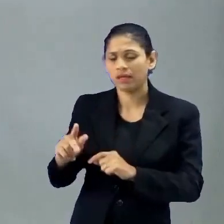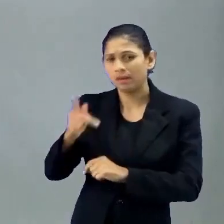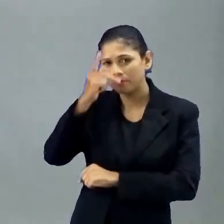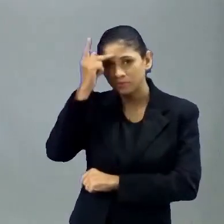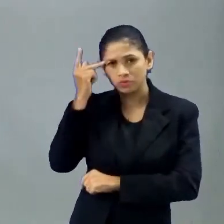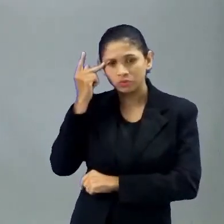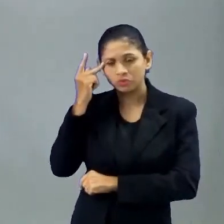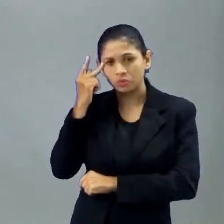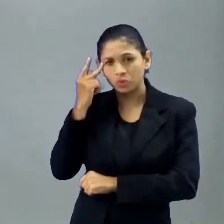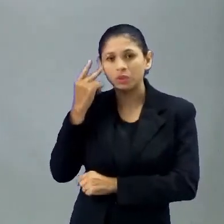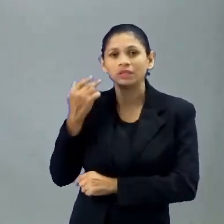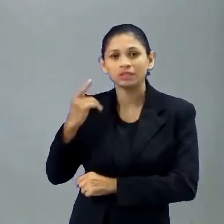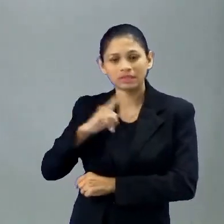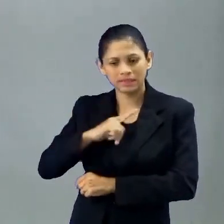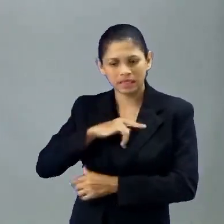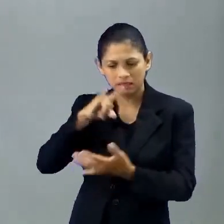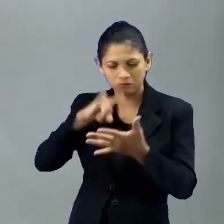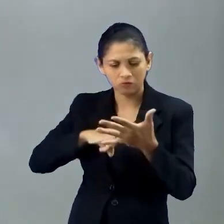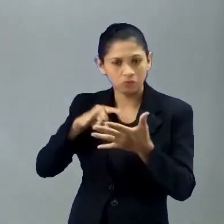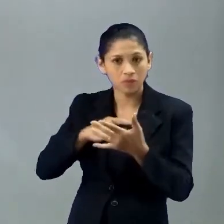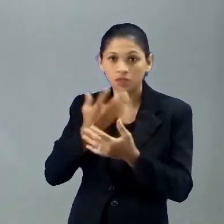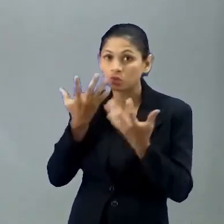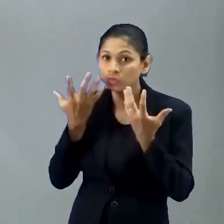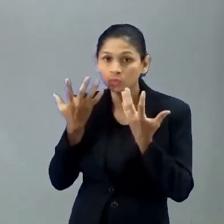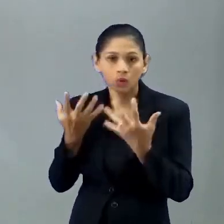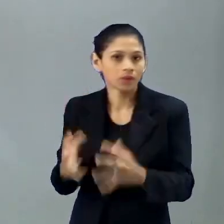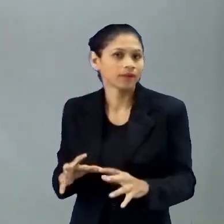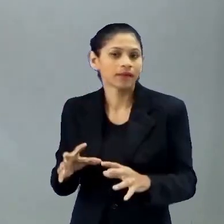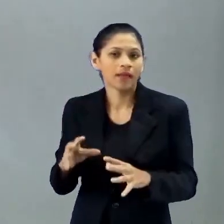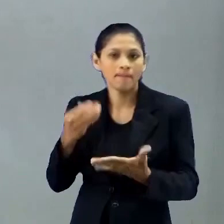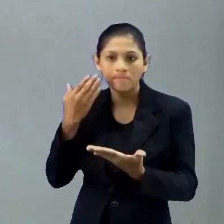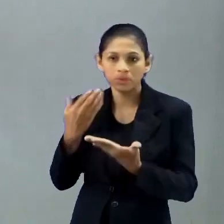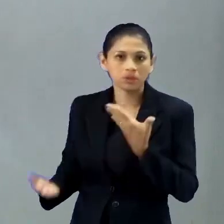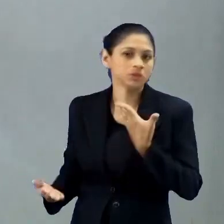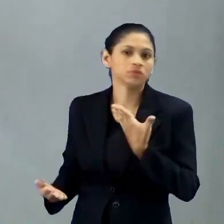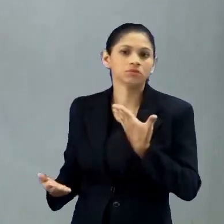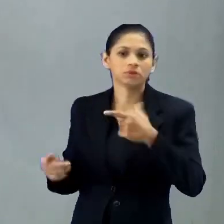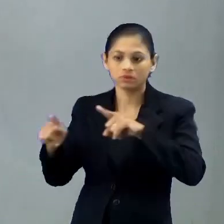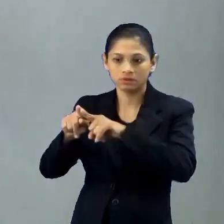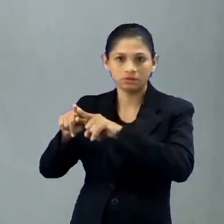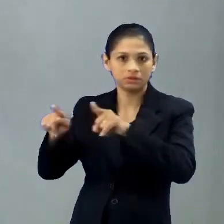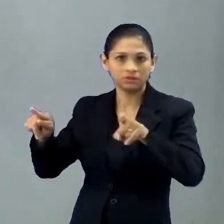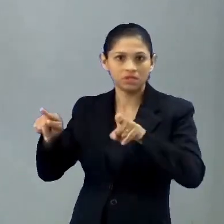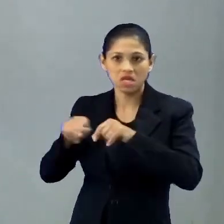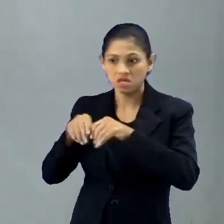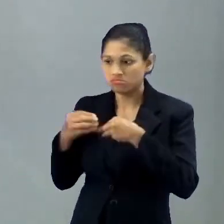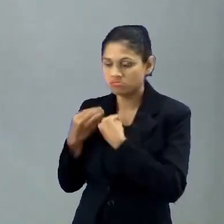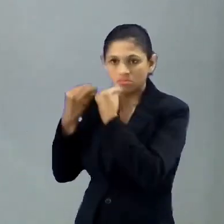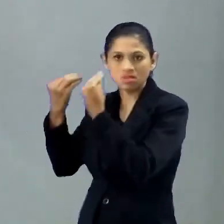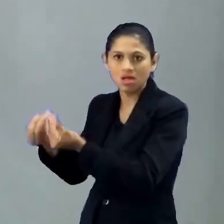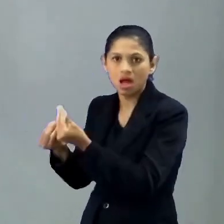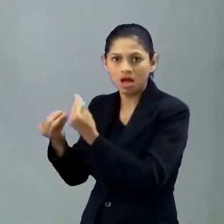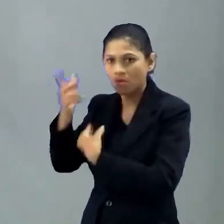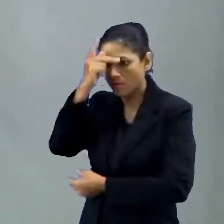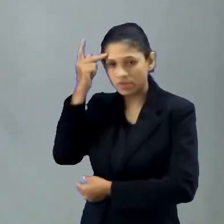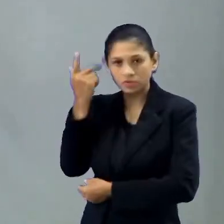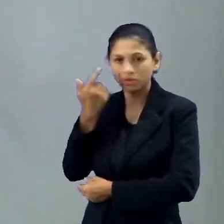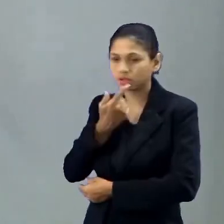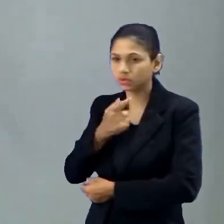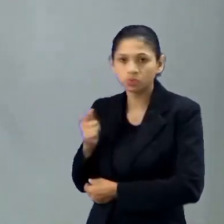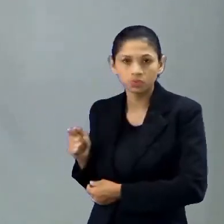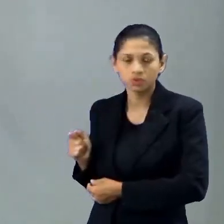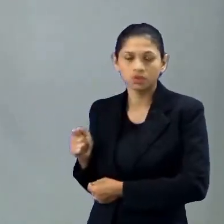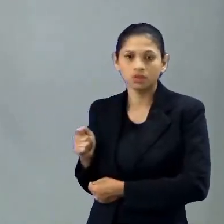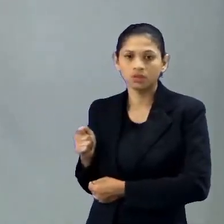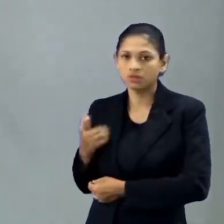não quer perder uma propriedade e disponibilizá-la, no caso, para quem não tem. Então, esse